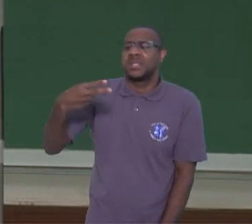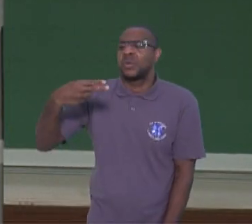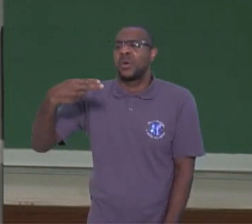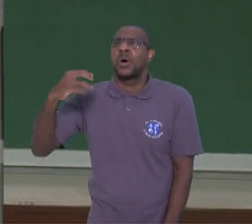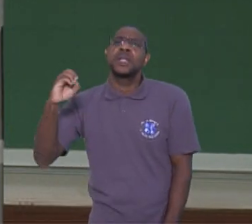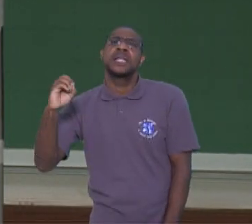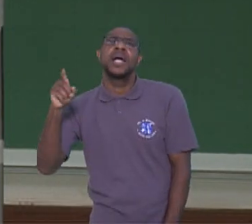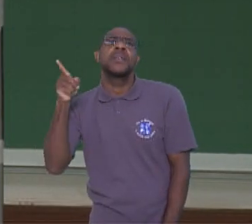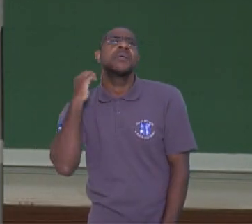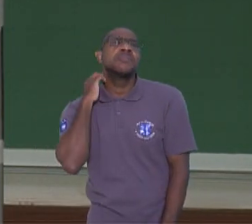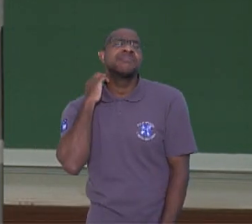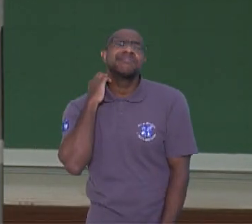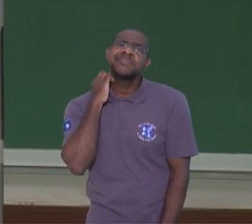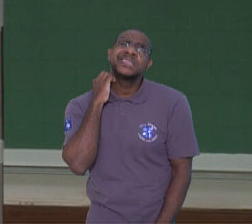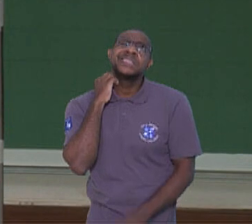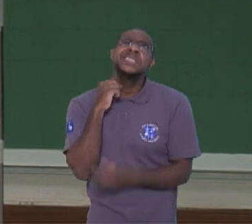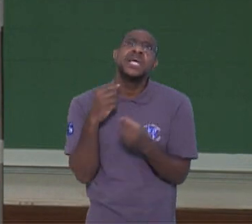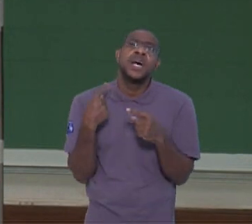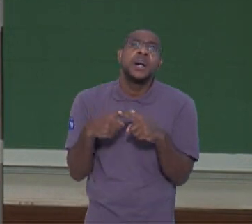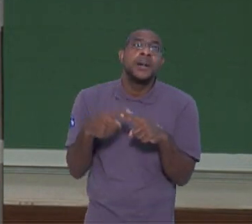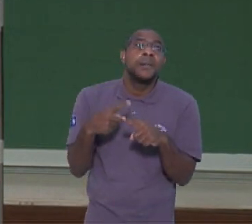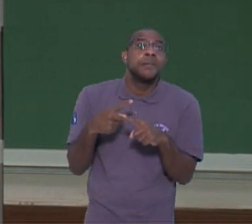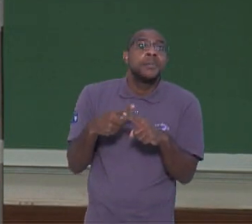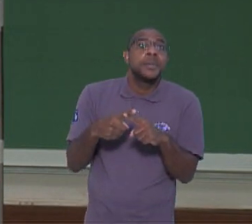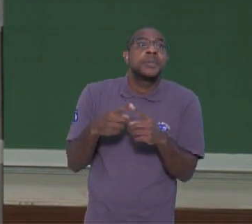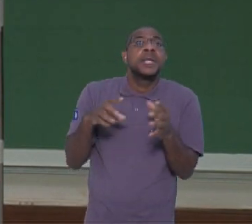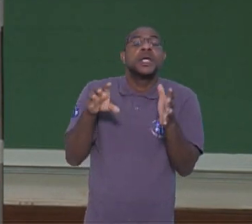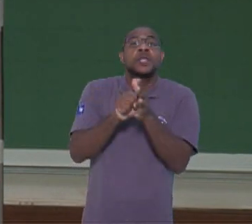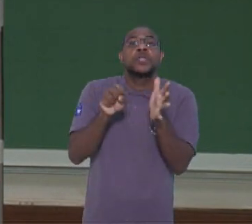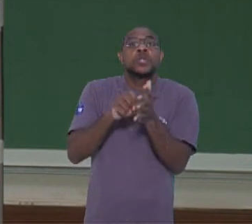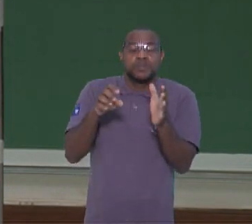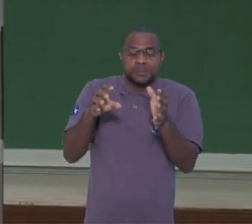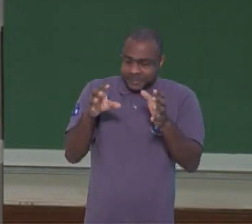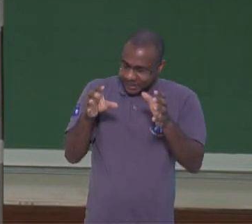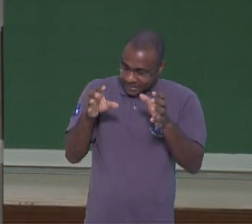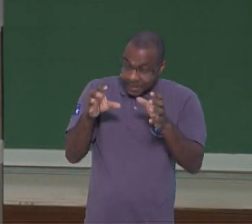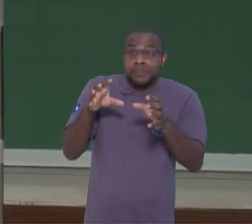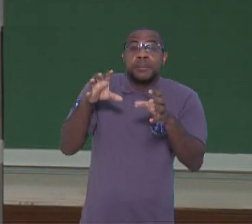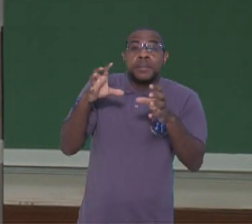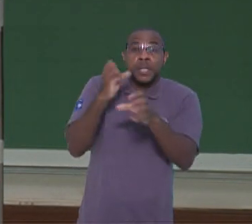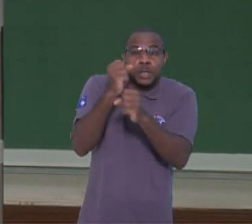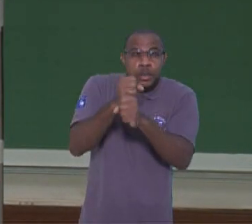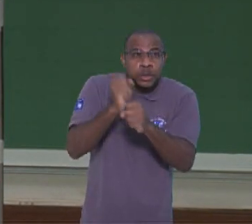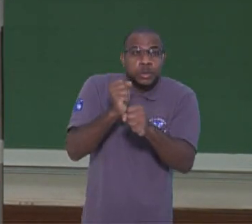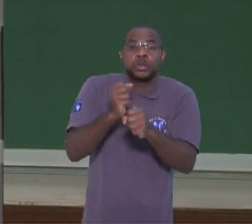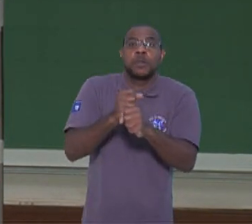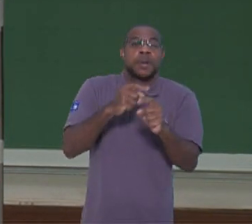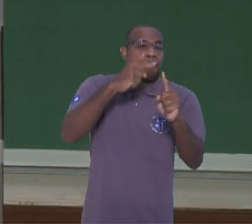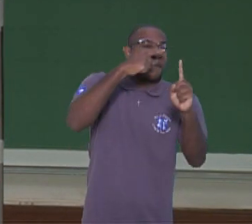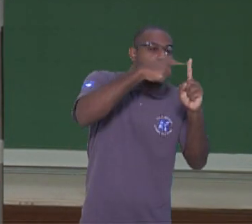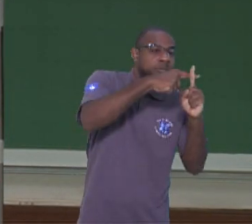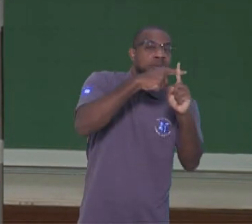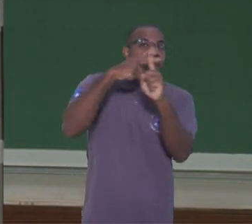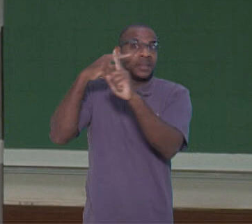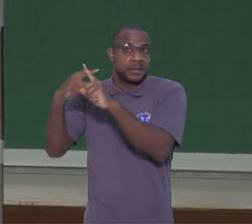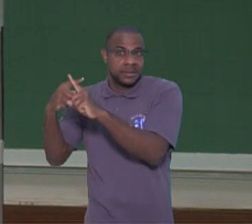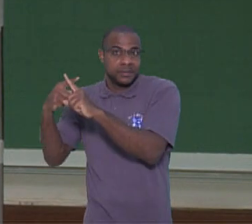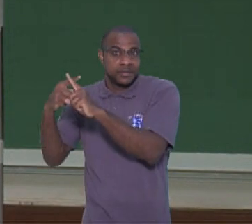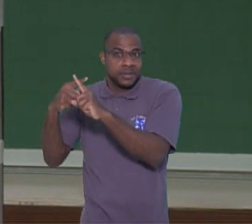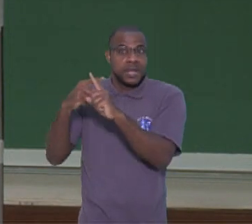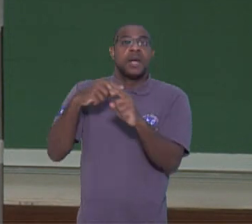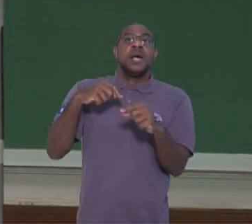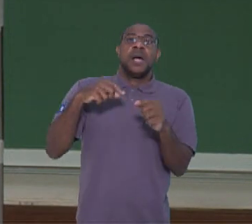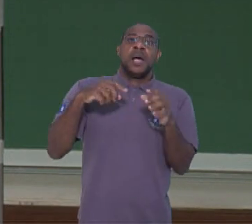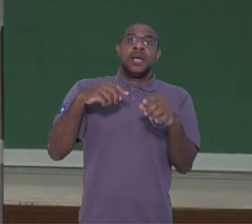0. Por quê? Porque eu somo os positivos. Positivo soma com positivo e negativo soma com negativo. Como tinha dois positivos, no